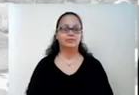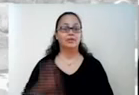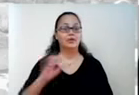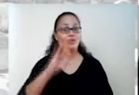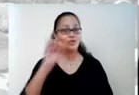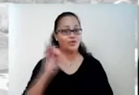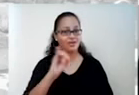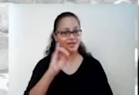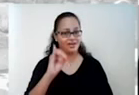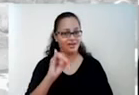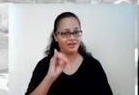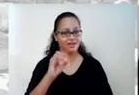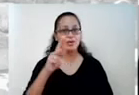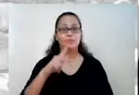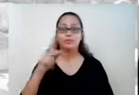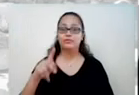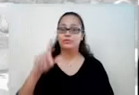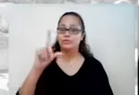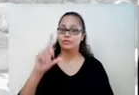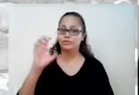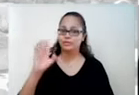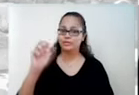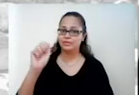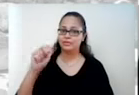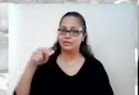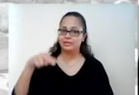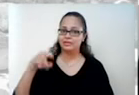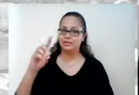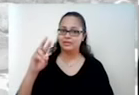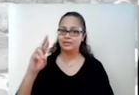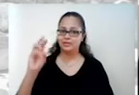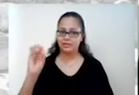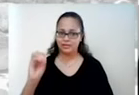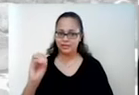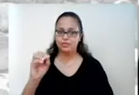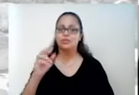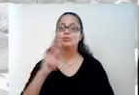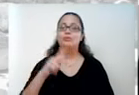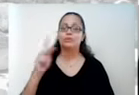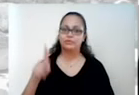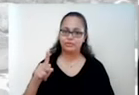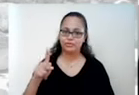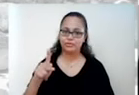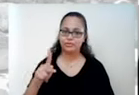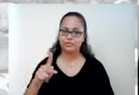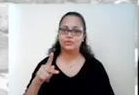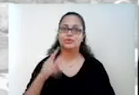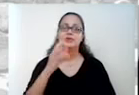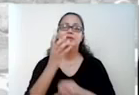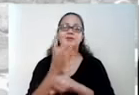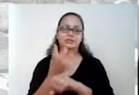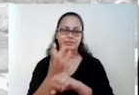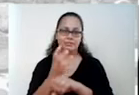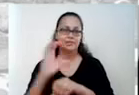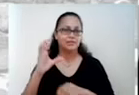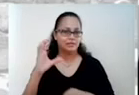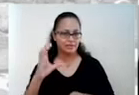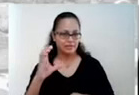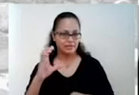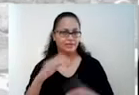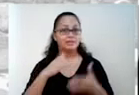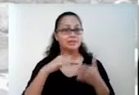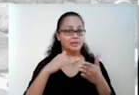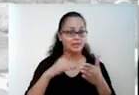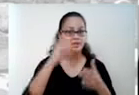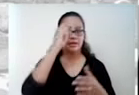Olá, eu sou o Leandro, eu sou professor de ciências da Secretaria Municipal de Educação de Barretos. O título da